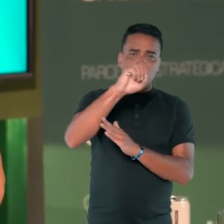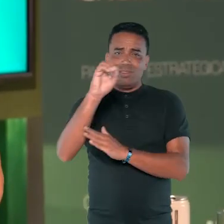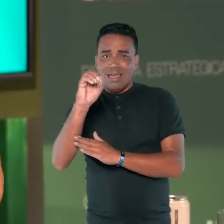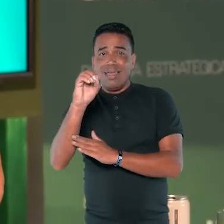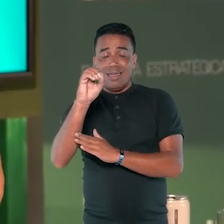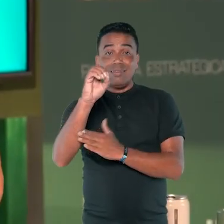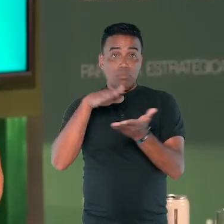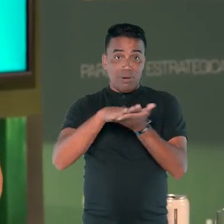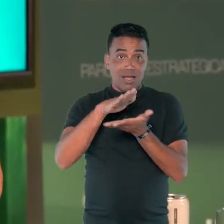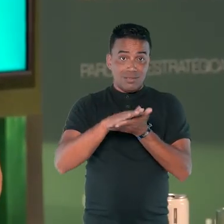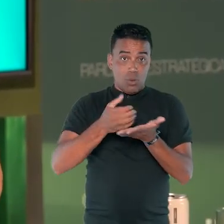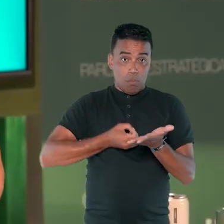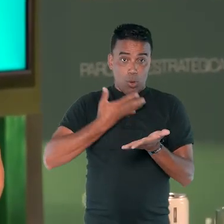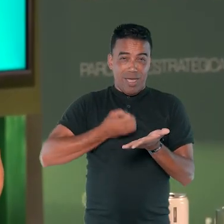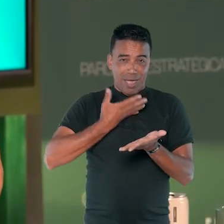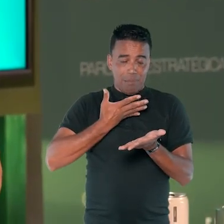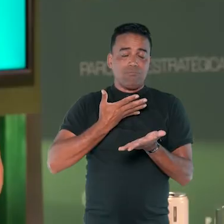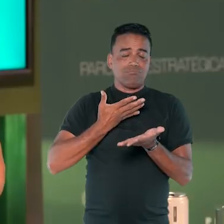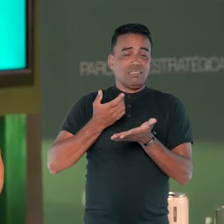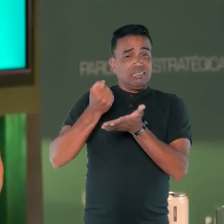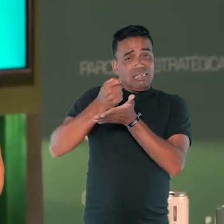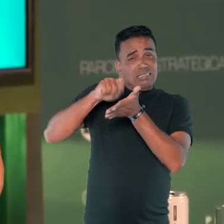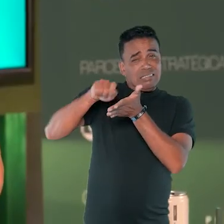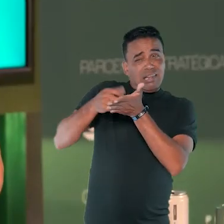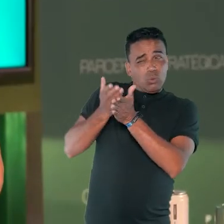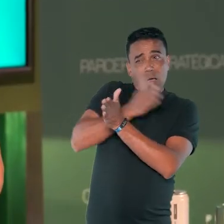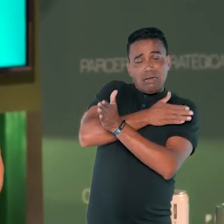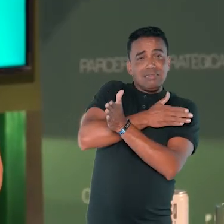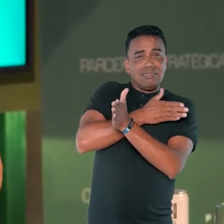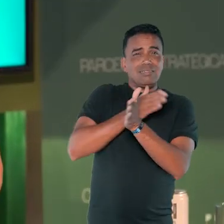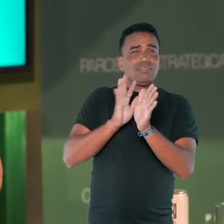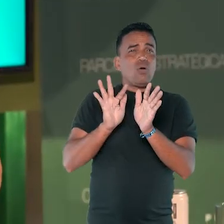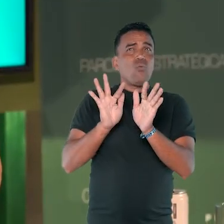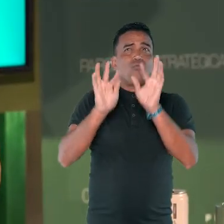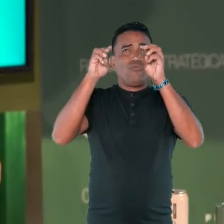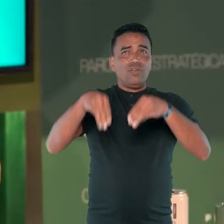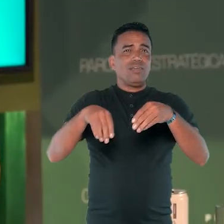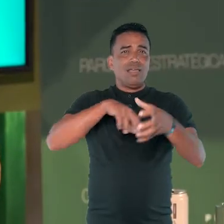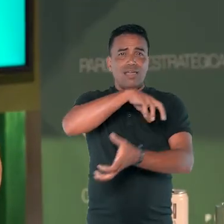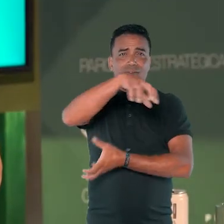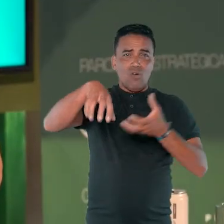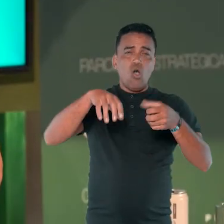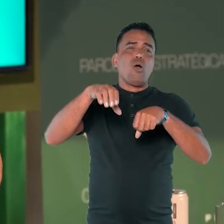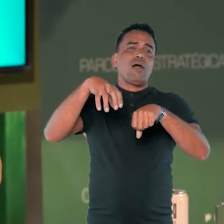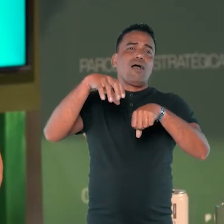foi publicado, e escrito muito antes, né, até o final da Constituinte, 88, 89 e